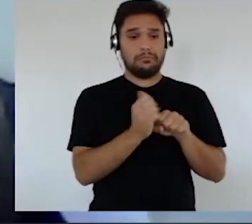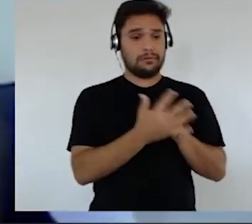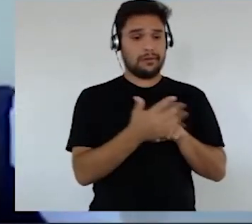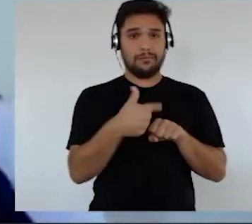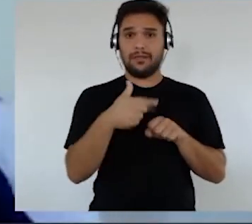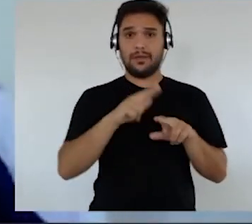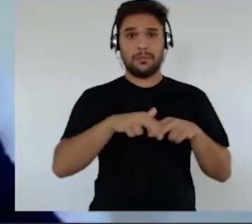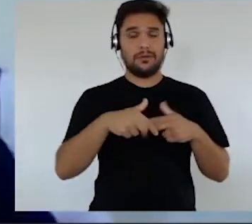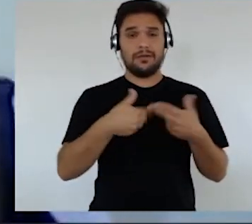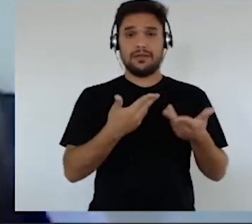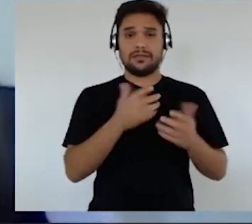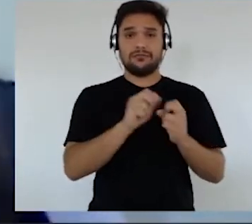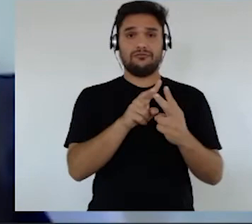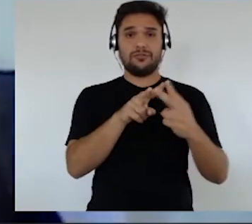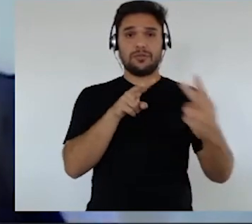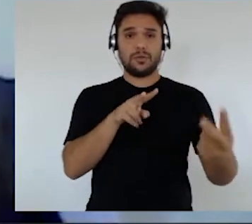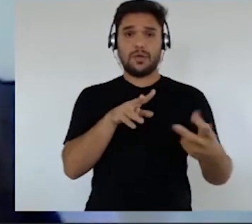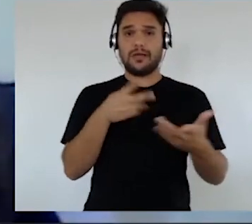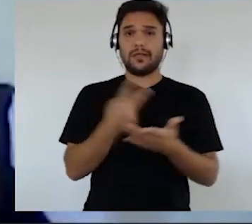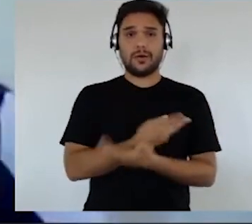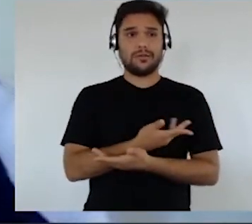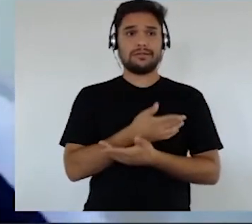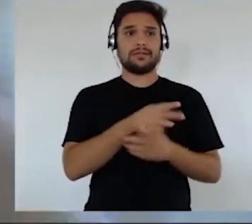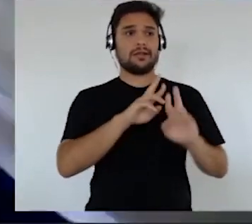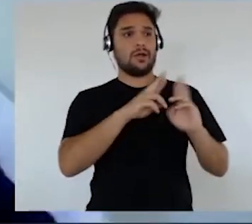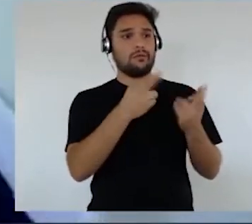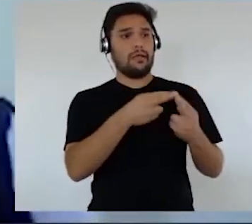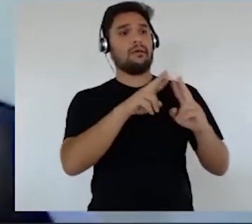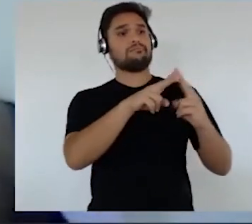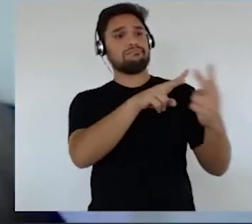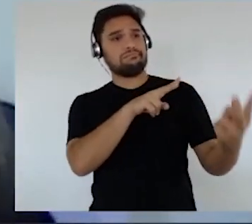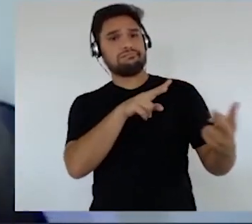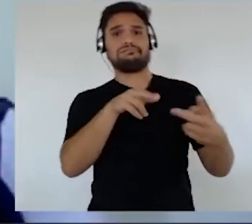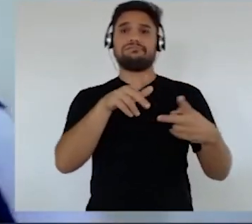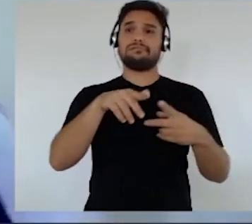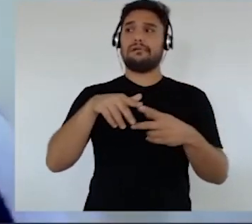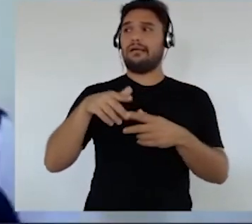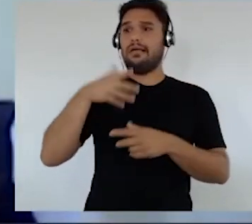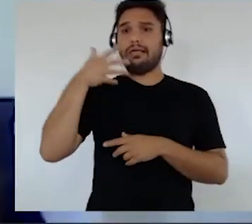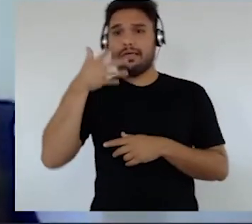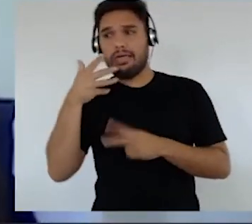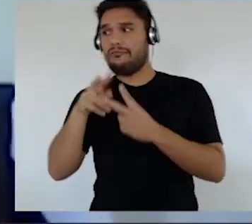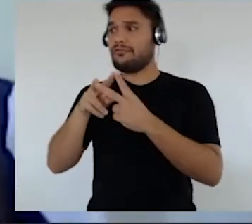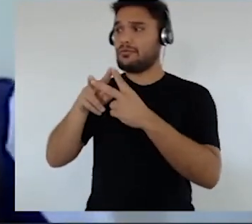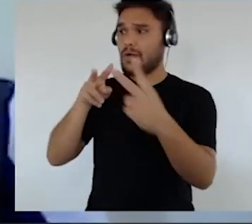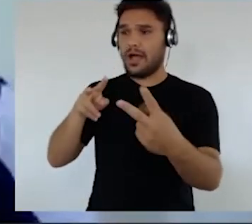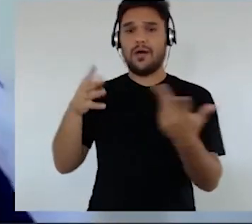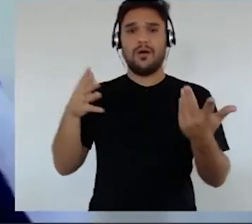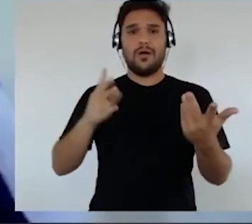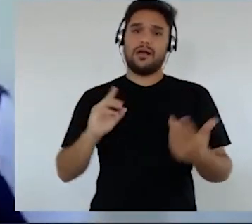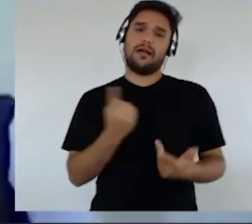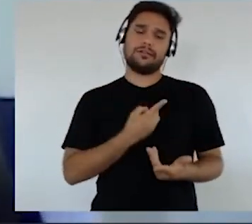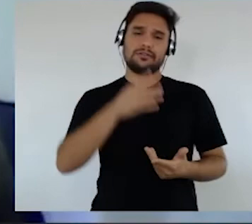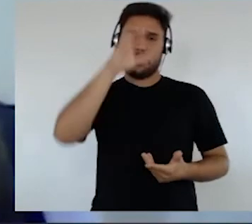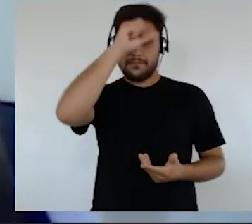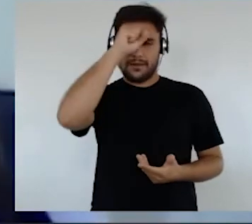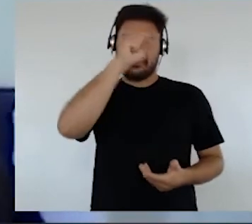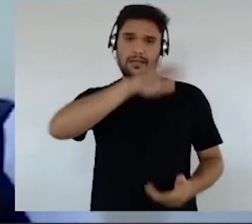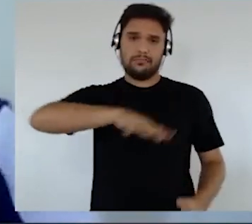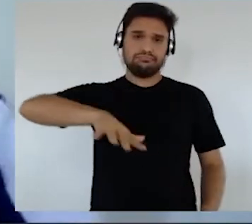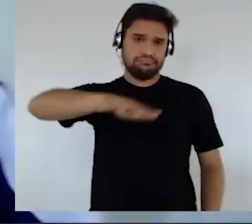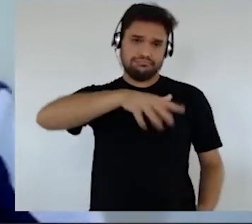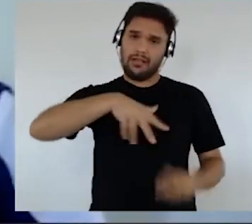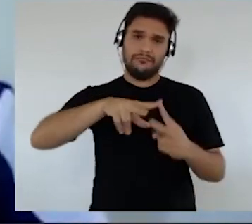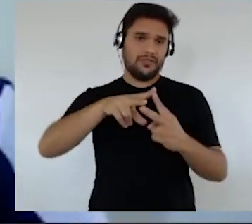realidade virtual, e isso está acontecendo em meio às audiências, e está acontecendo em meio à sustentação oral, e a gente tem que aprender a lidar com isso. Então,